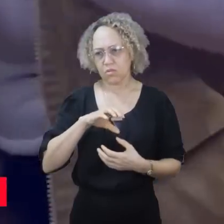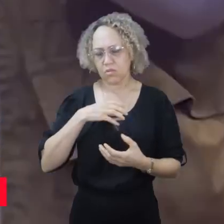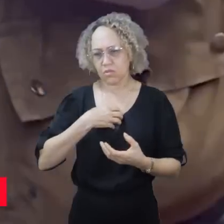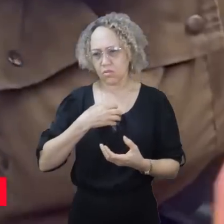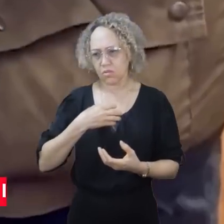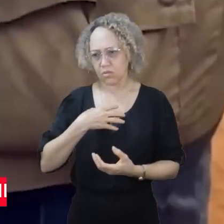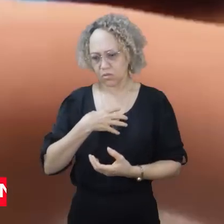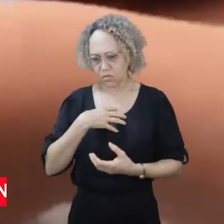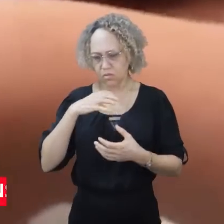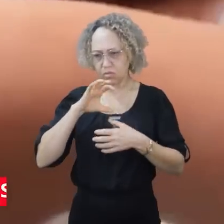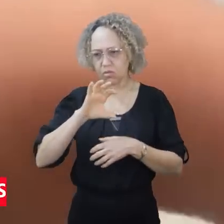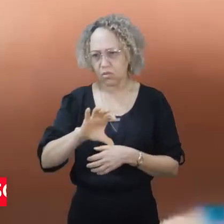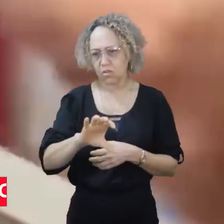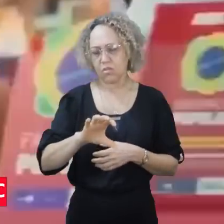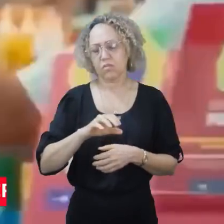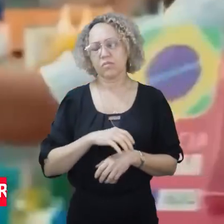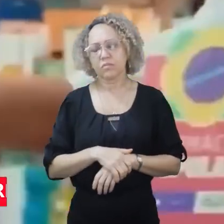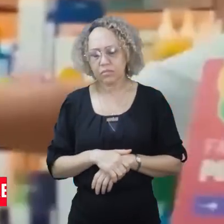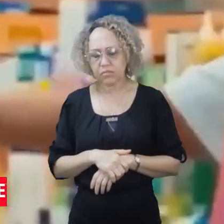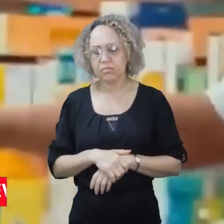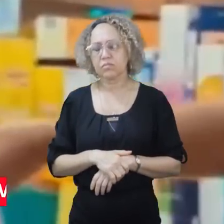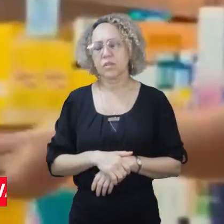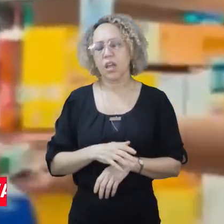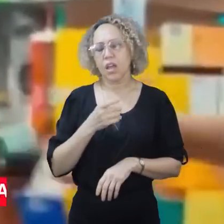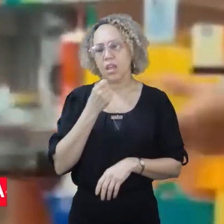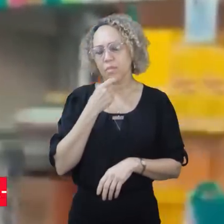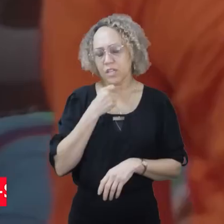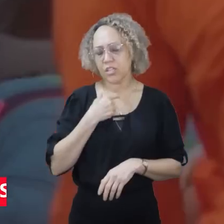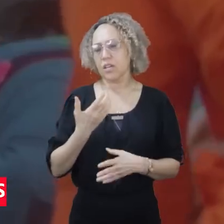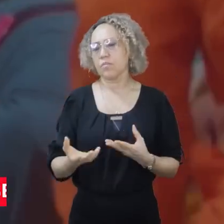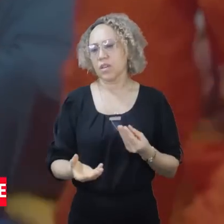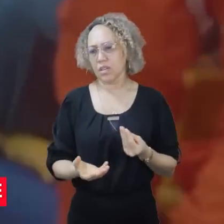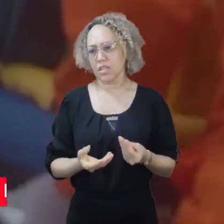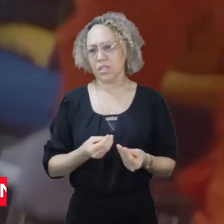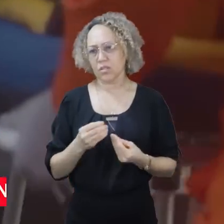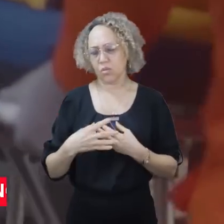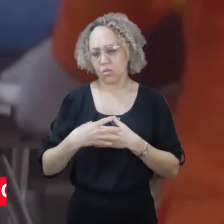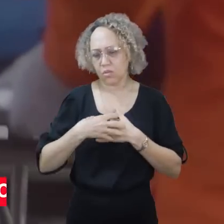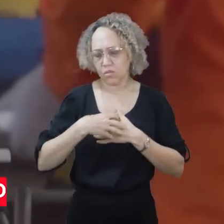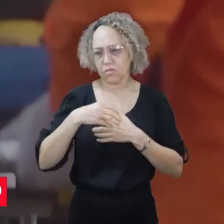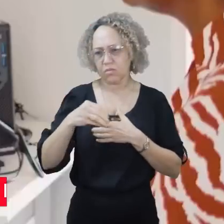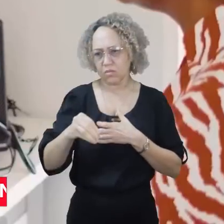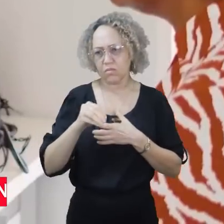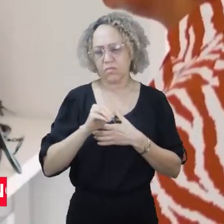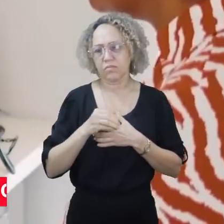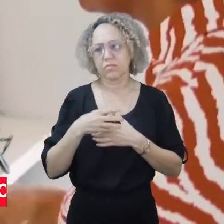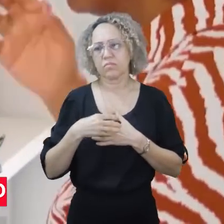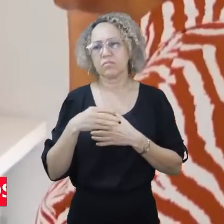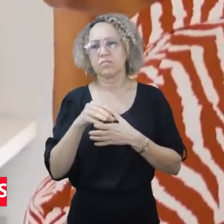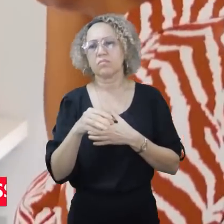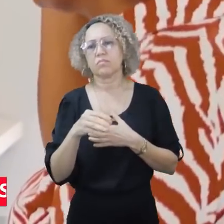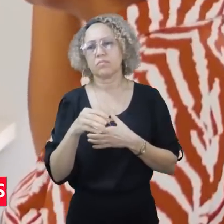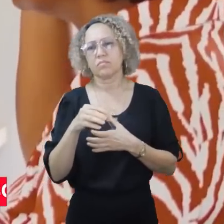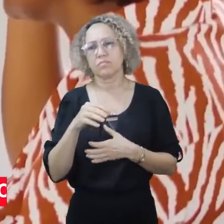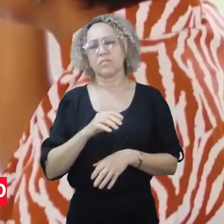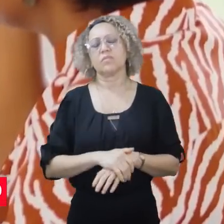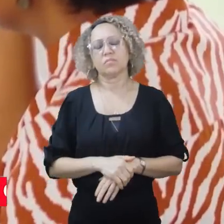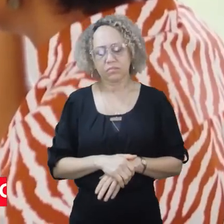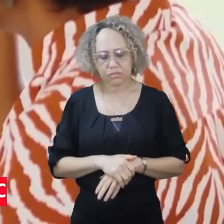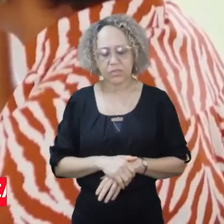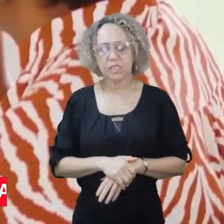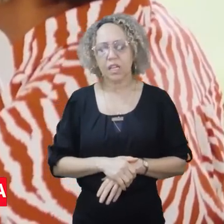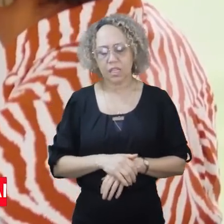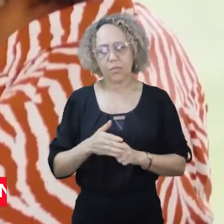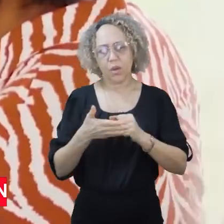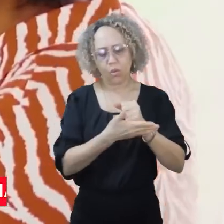de epidemias, distribuição de medicamentos gratuitos, atendimento pelo SAMU, UPAs e unidades básicas de